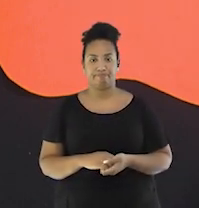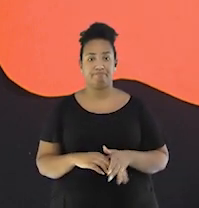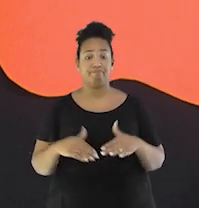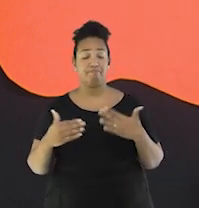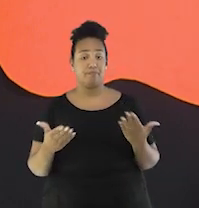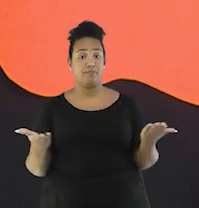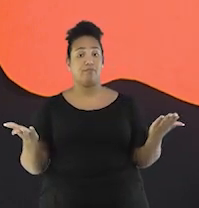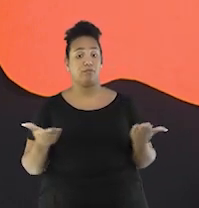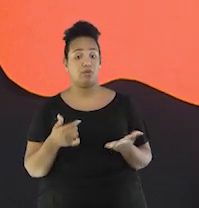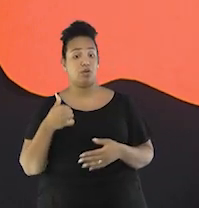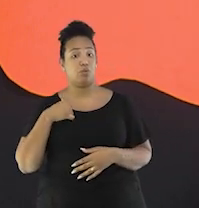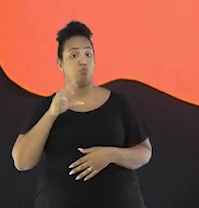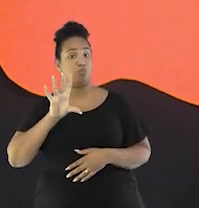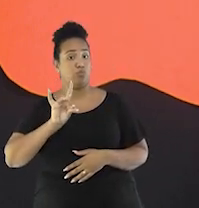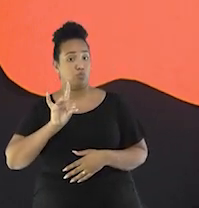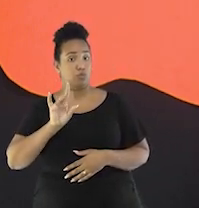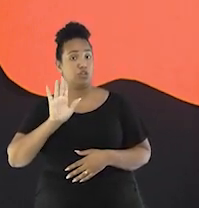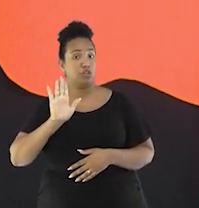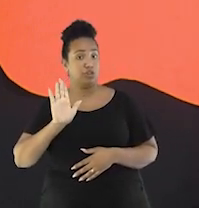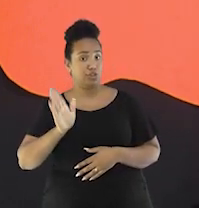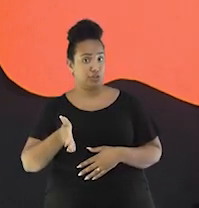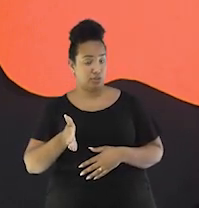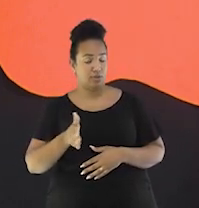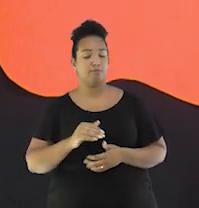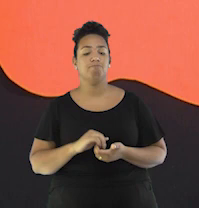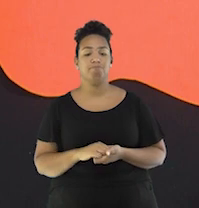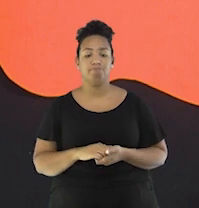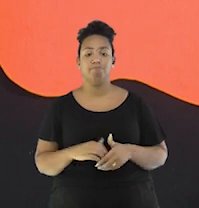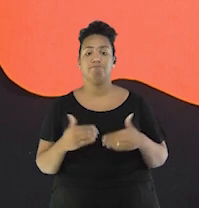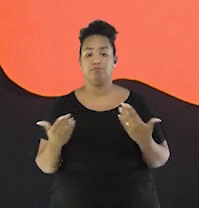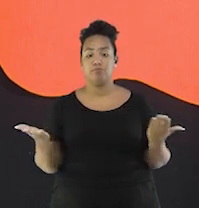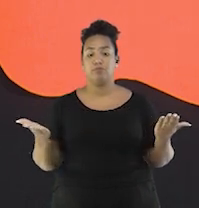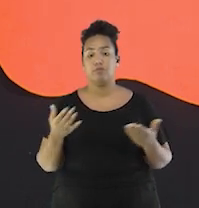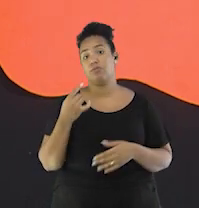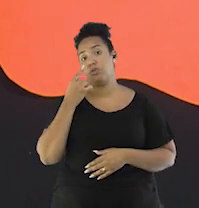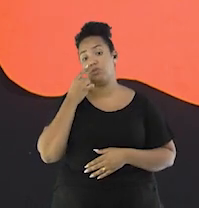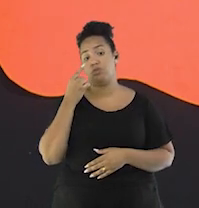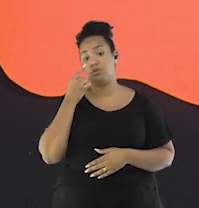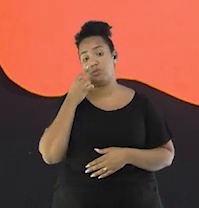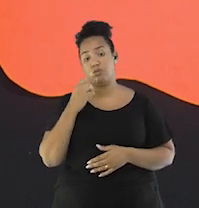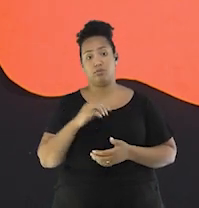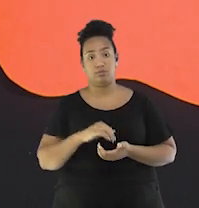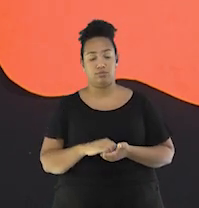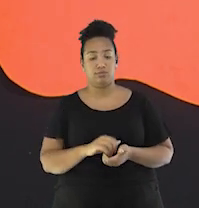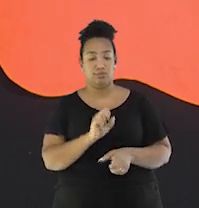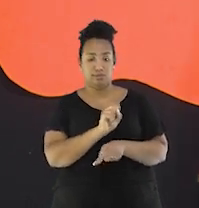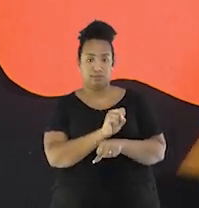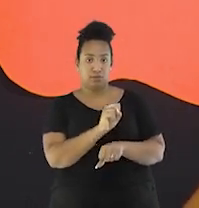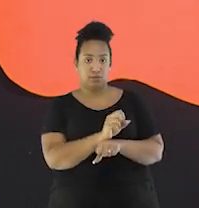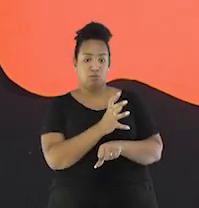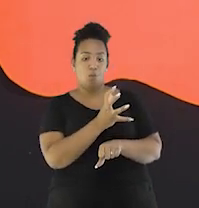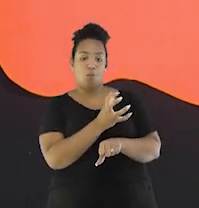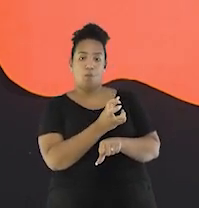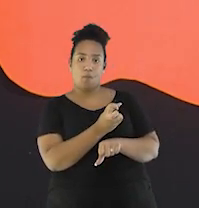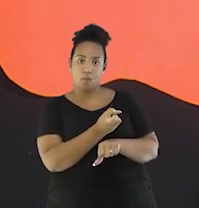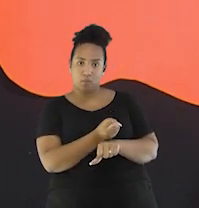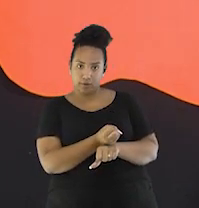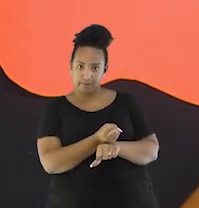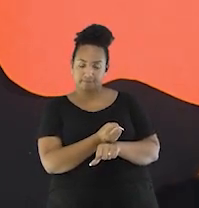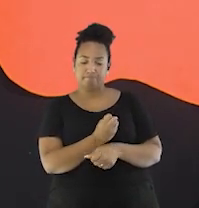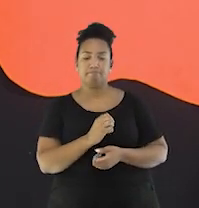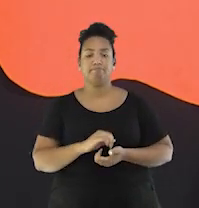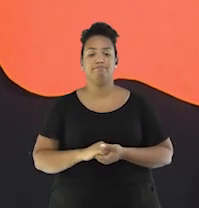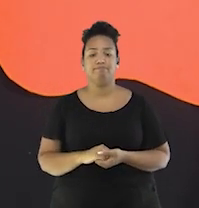Agora que eu colei o braço do ukulele, nós vamos fazer aqui, ó, enquanto ela seca, a